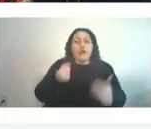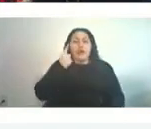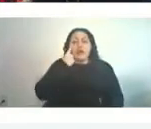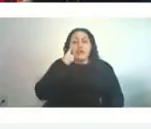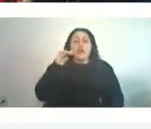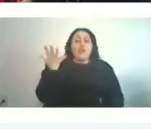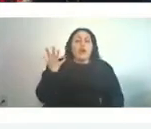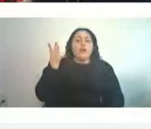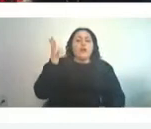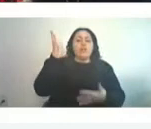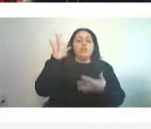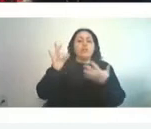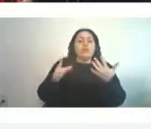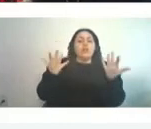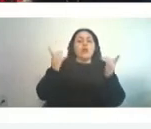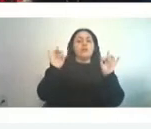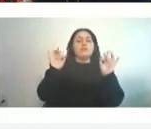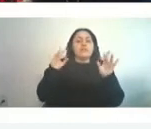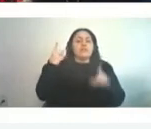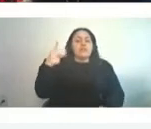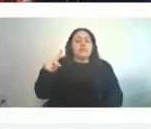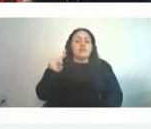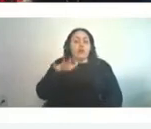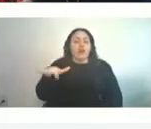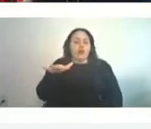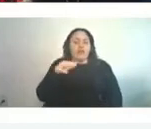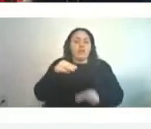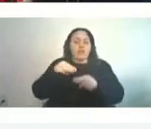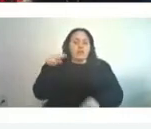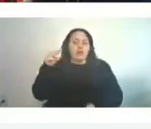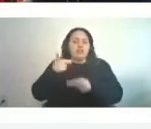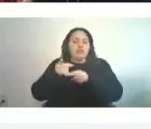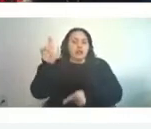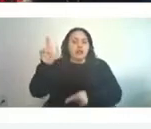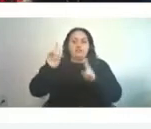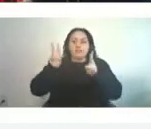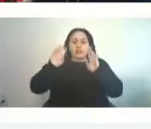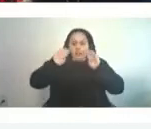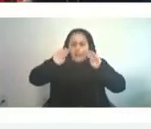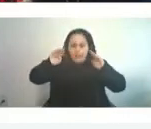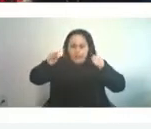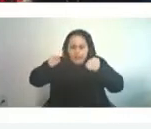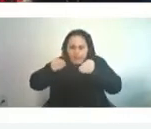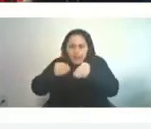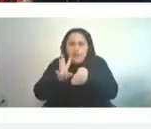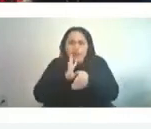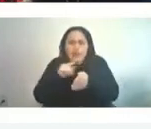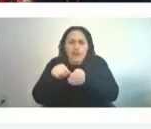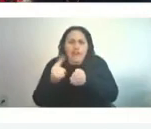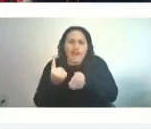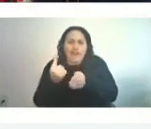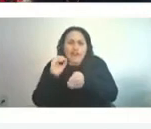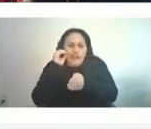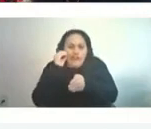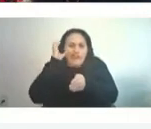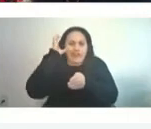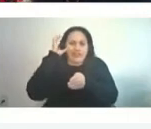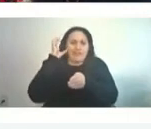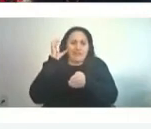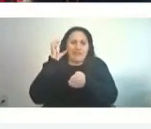doutor, e os mestrados e os doutorados afunilam muito o saber do professor do ponto de vista